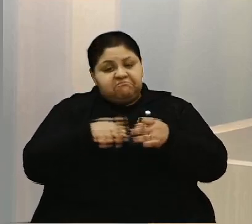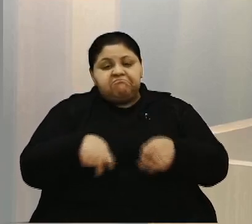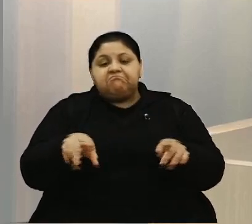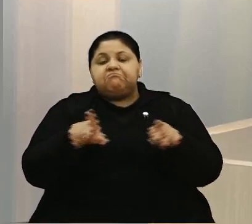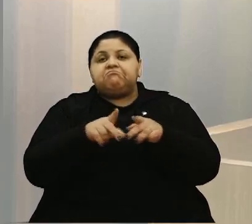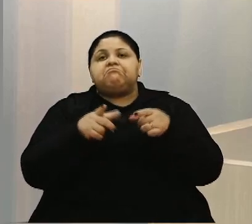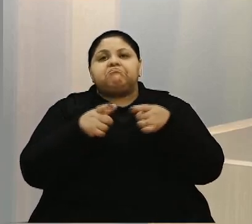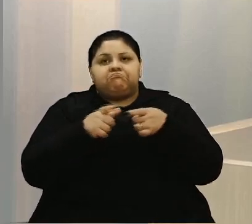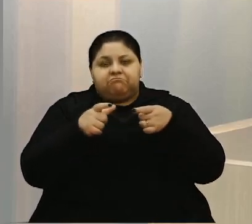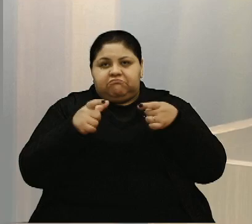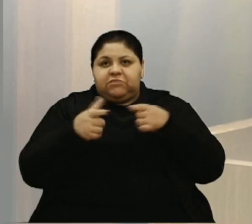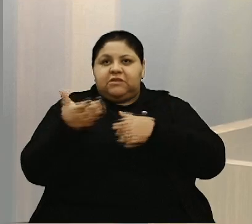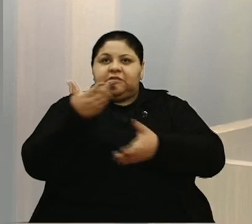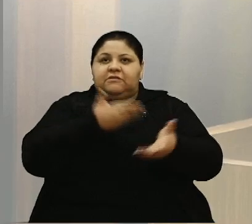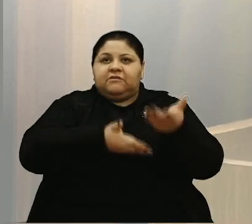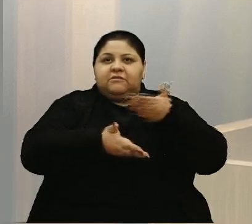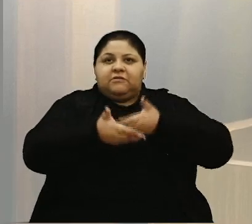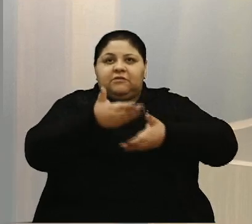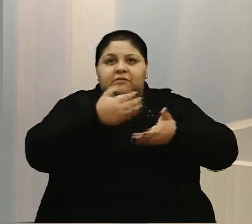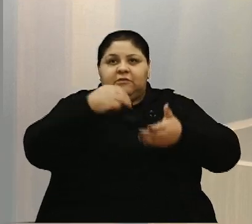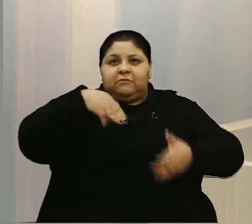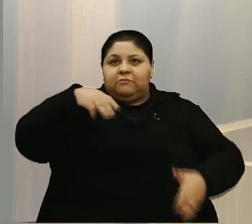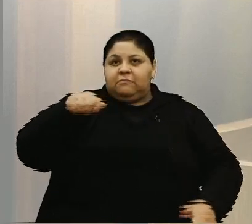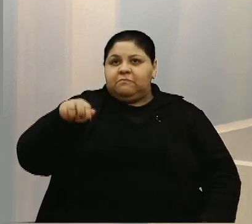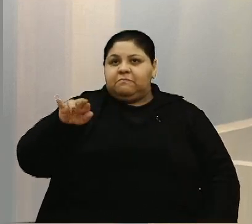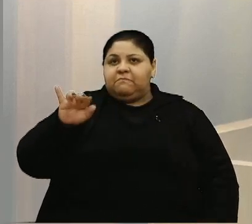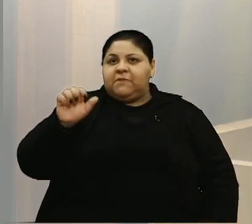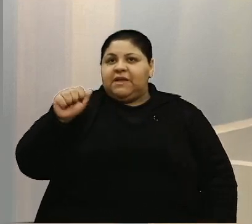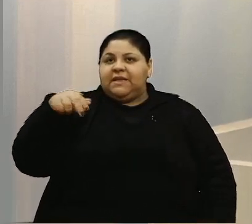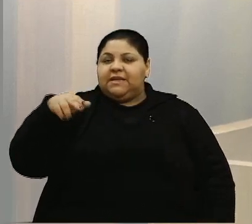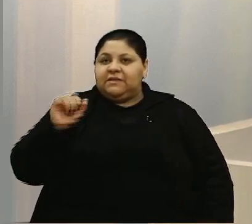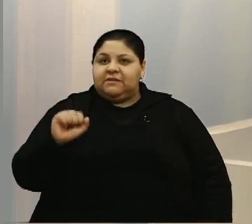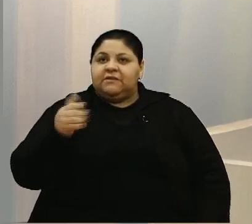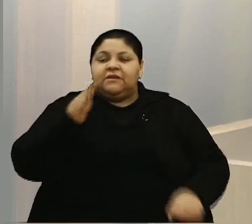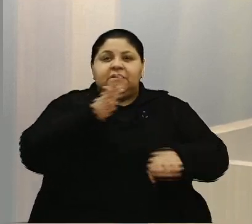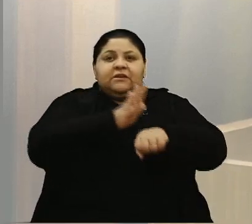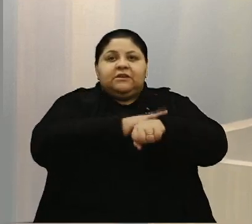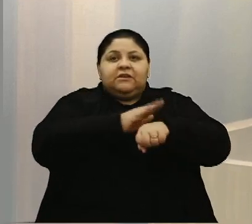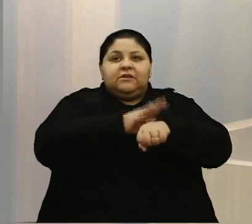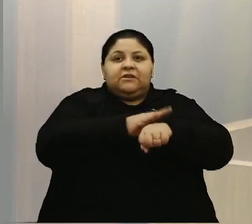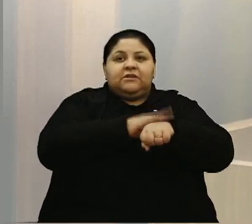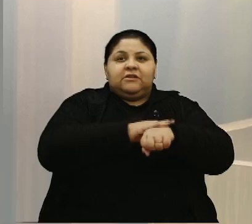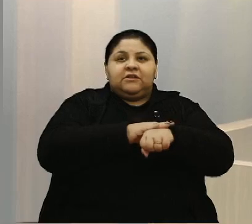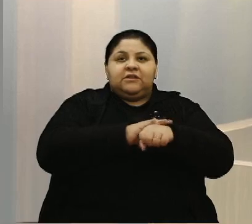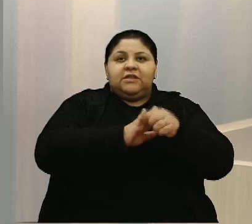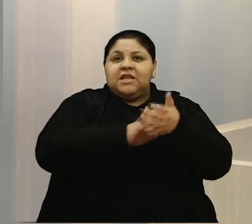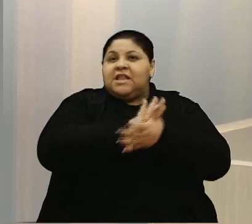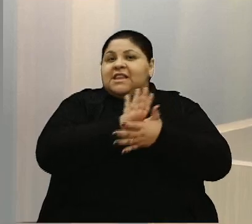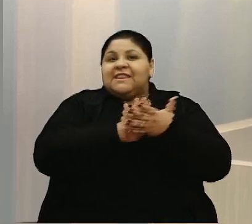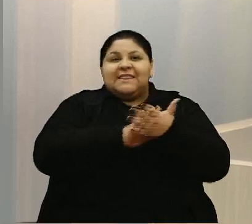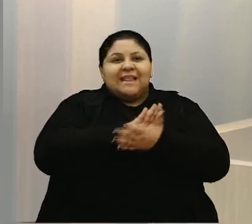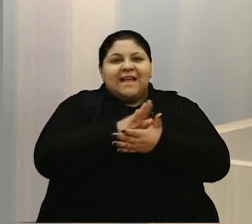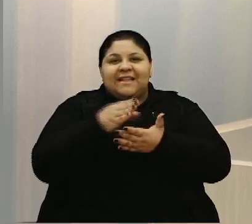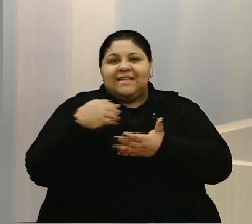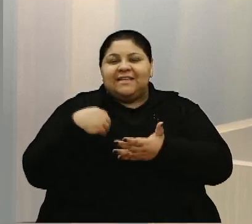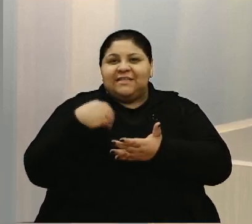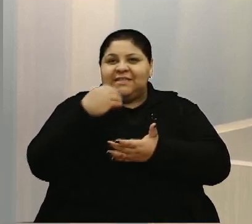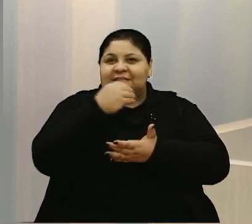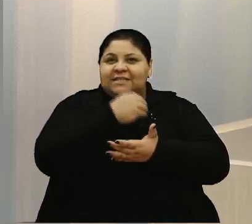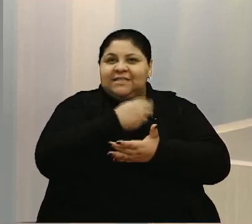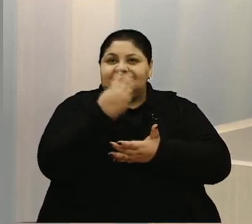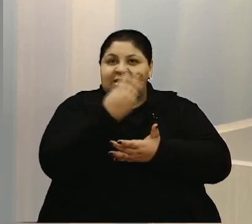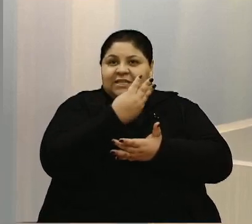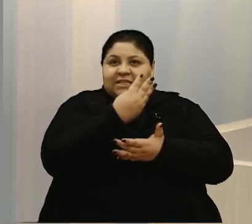expressiva de atendimento, que é a UBS Mariane, que num momento chegou a ficar sem nenhum dos seus 3 médicos. Mariane tem